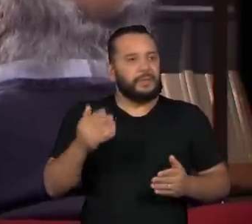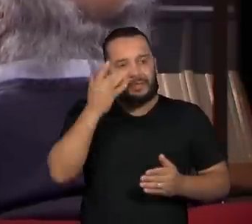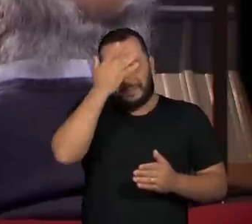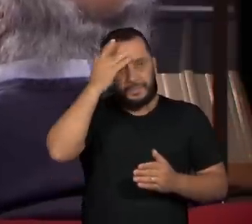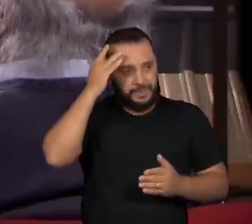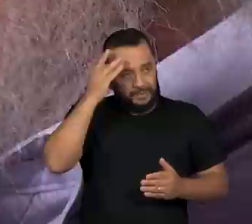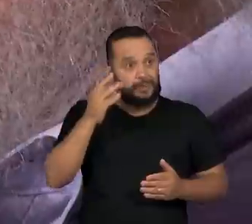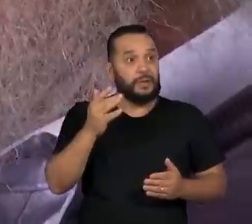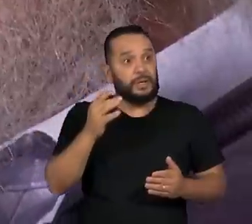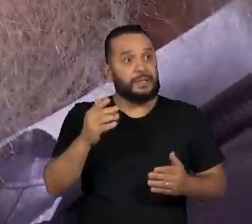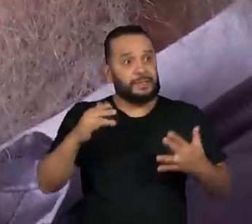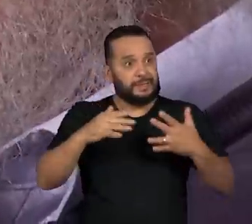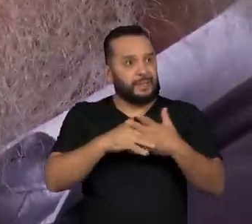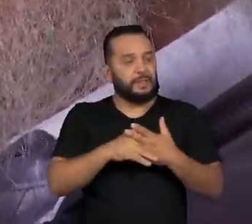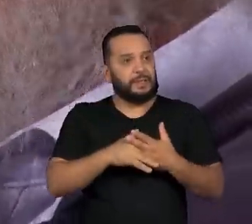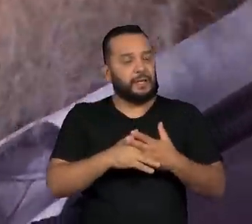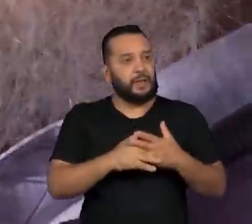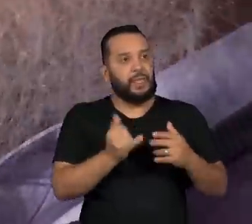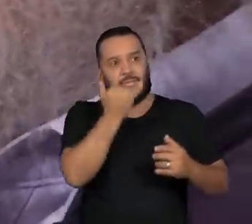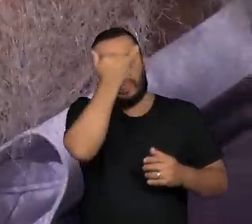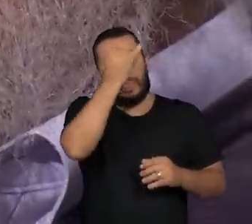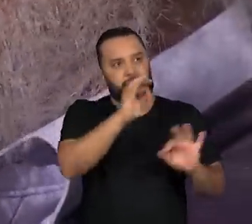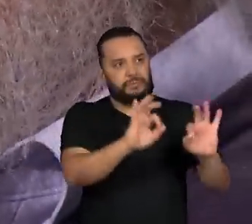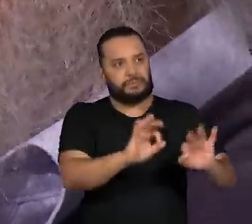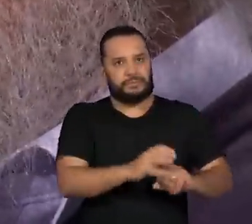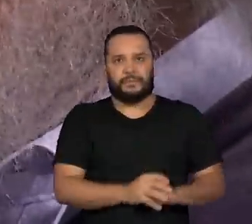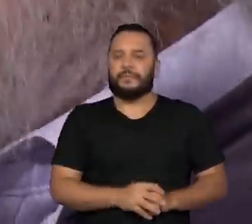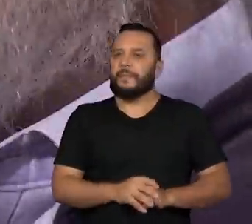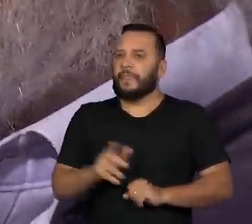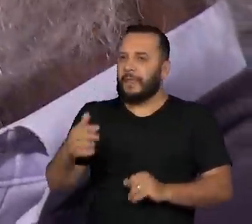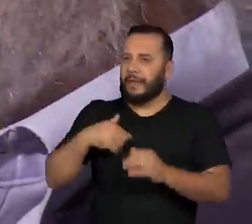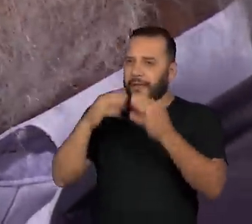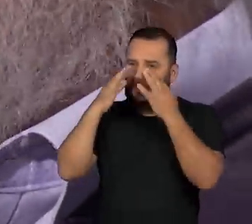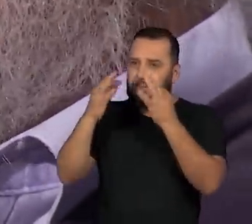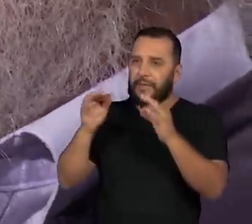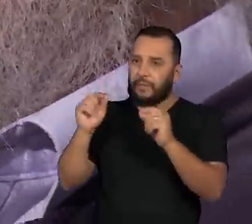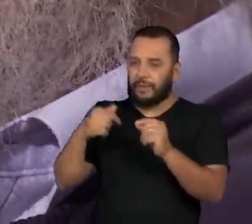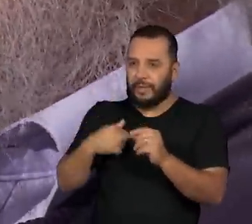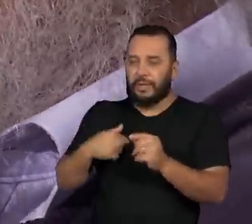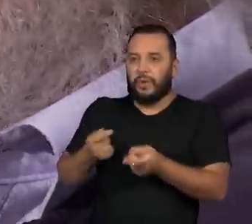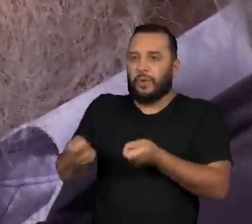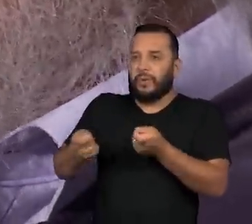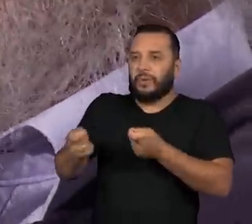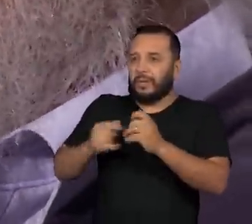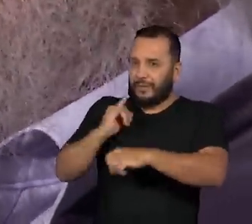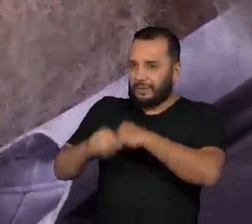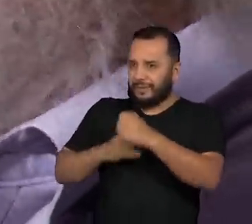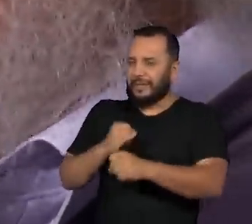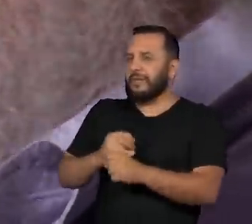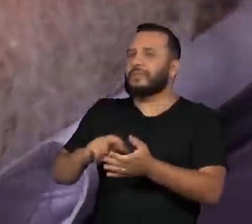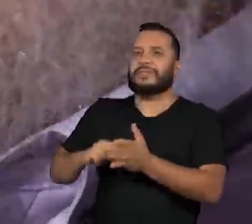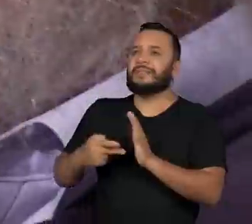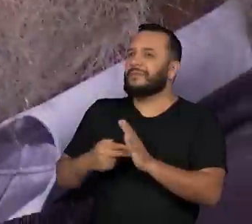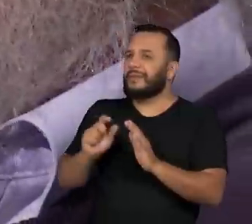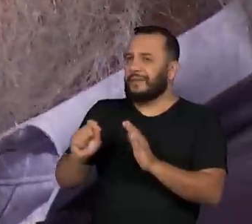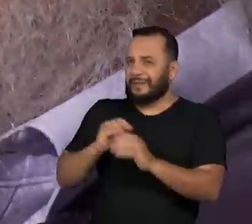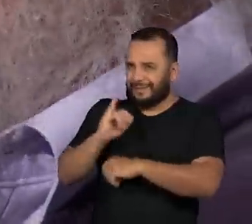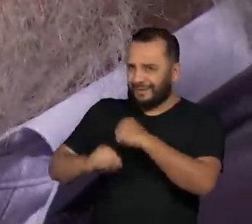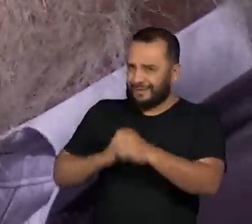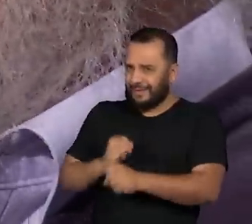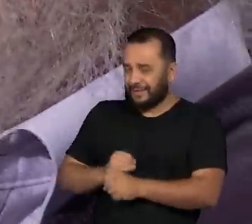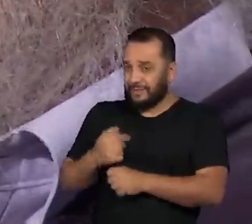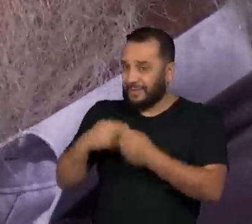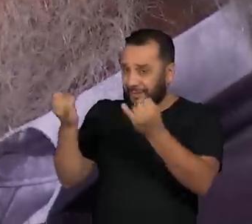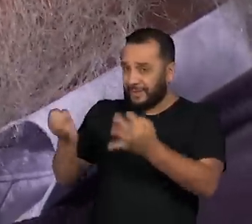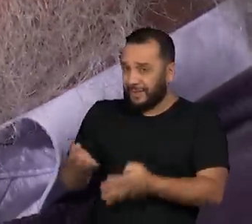não se deixar levar por isso o primeiro Alerta que eu falei é quando a gente fala a regulação da internet precisa de novo entender o que que significa internet quer dizer